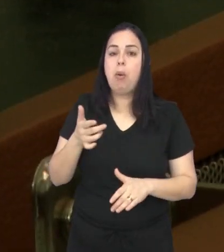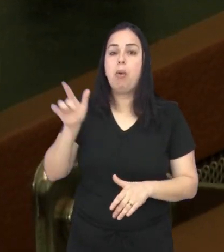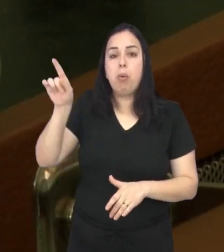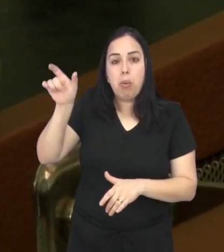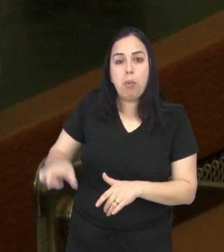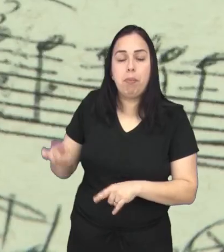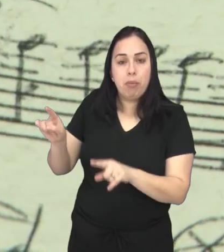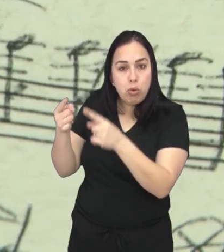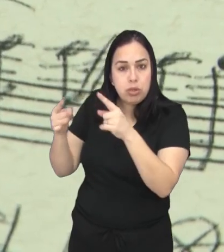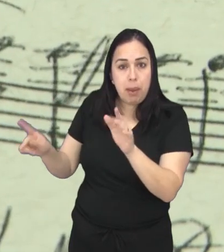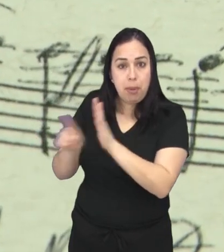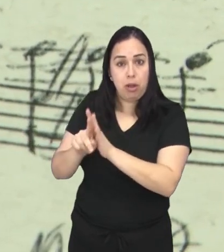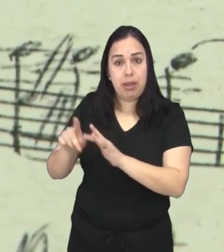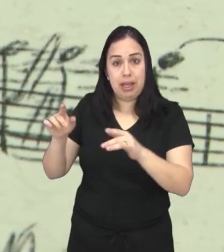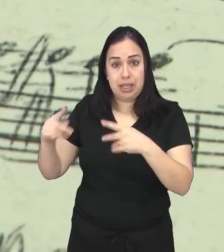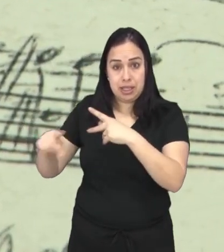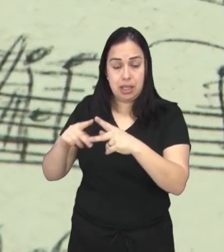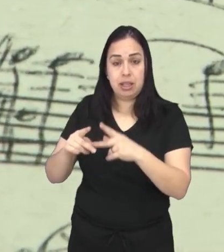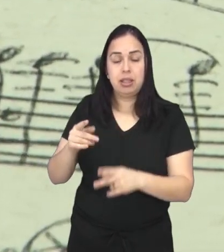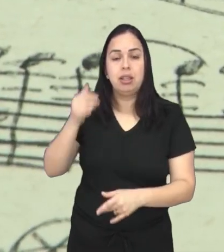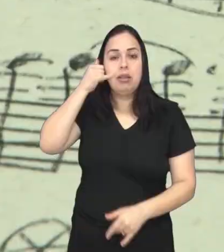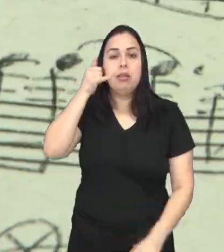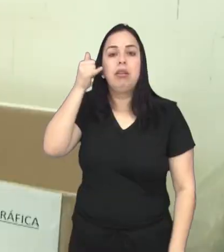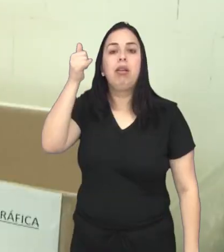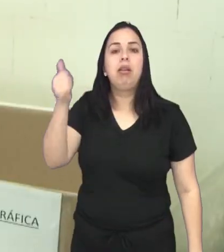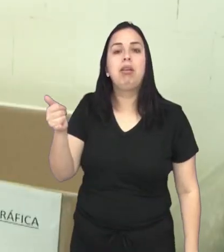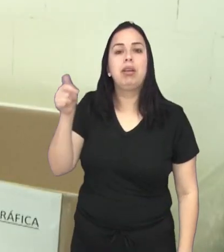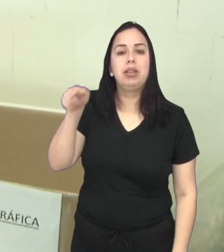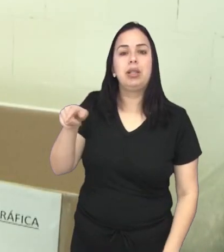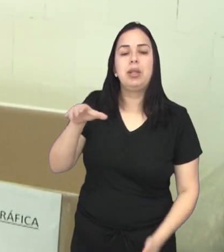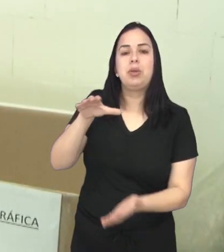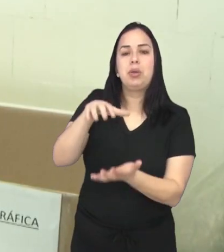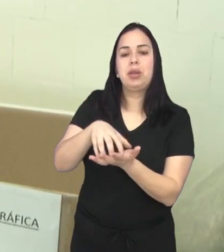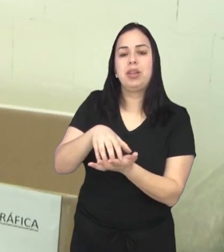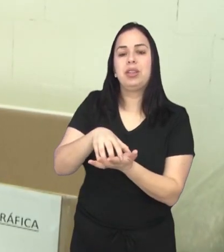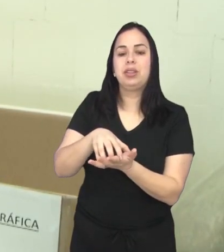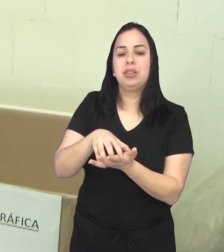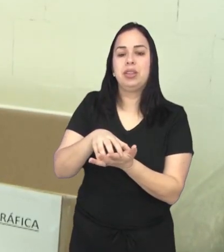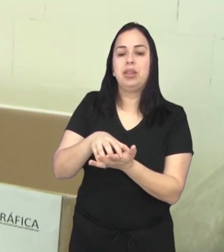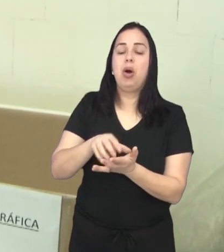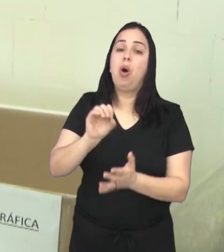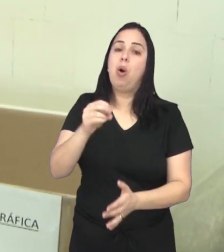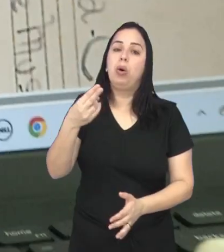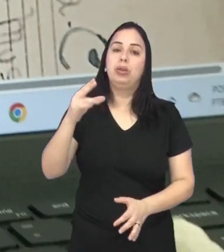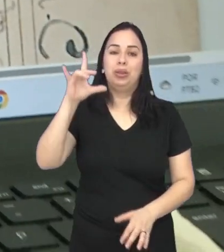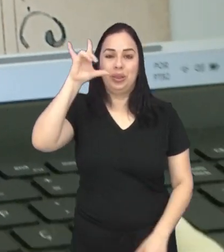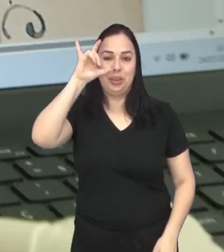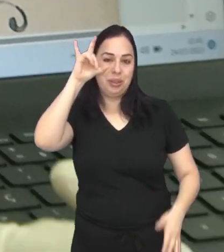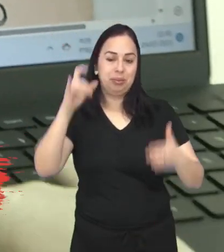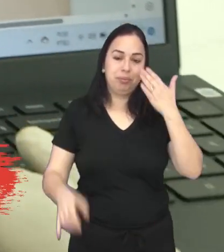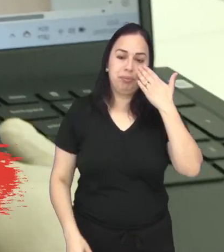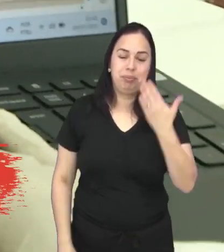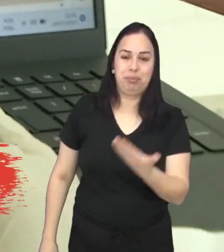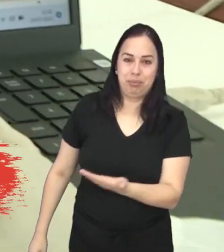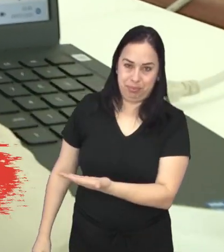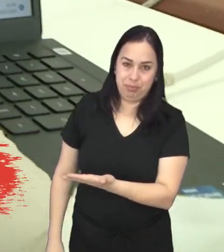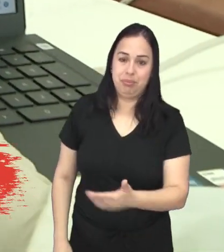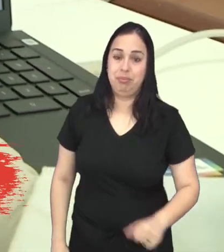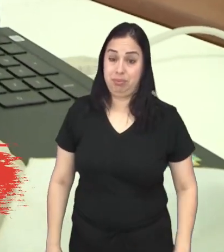possa ter sido feito por algum músico aqui de São José, basta entrar em contato com o pessoal do CDM através do